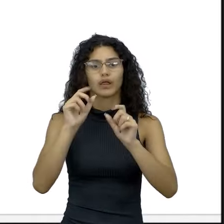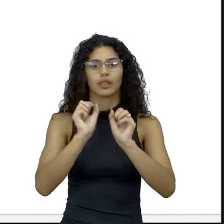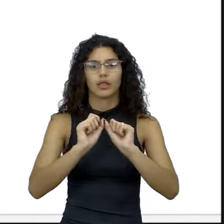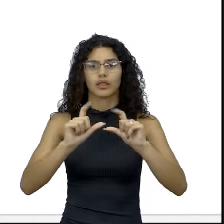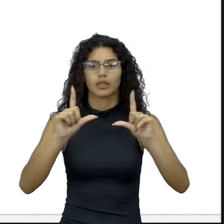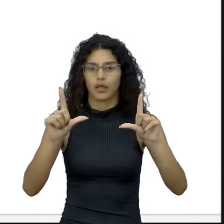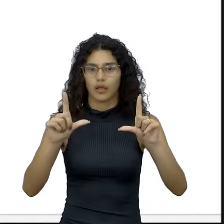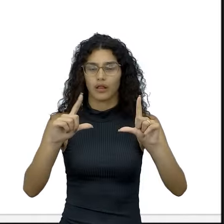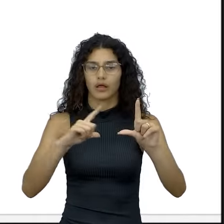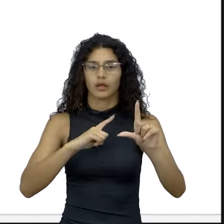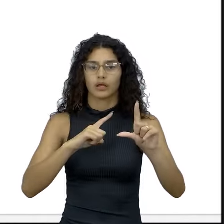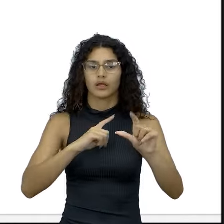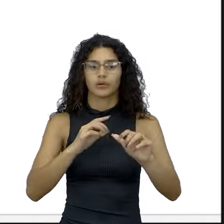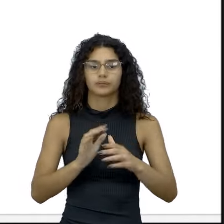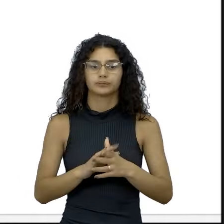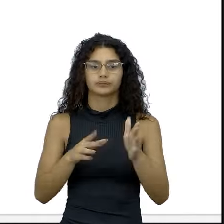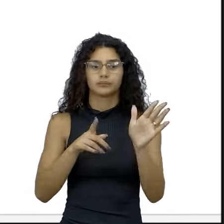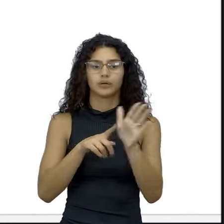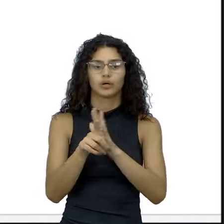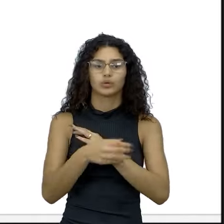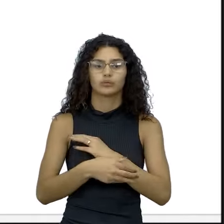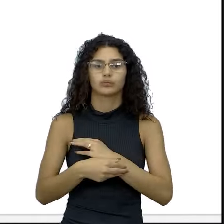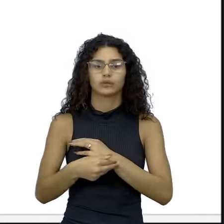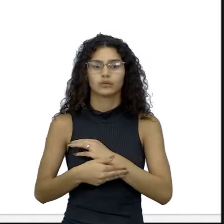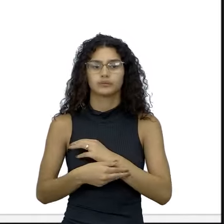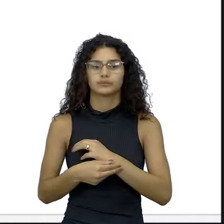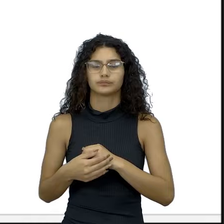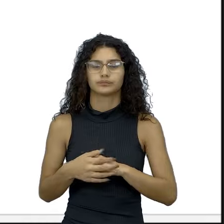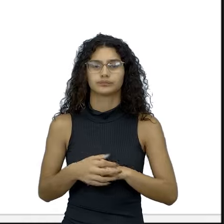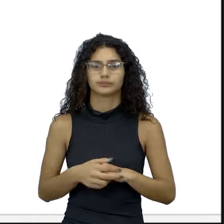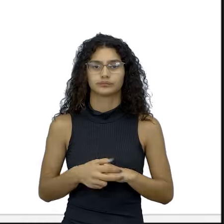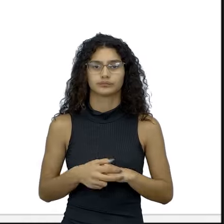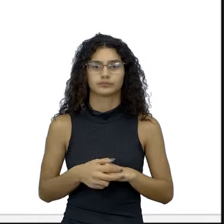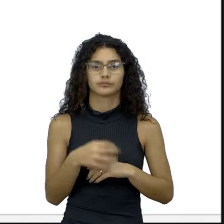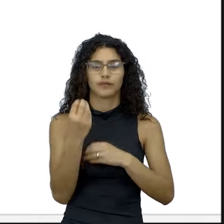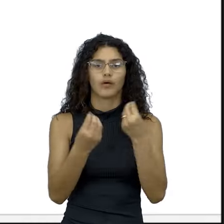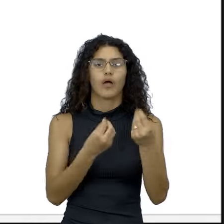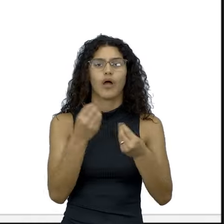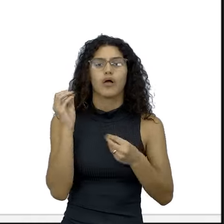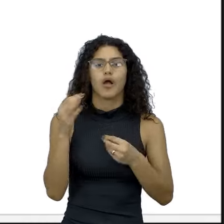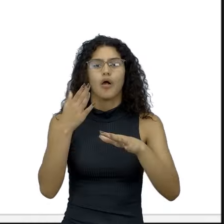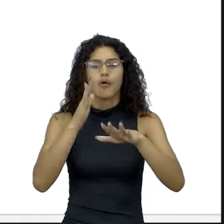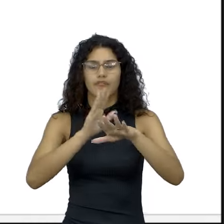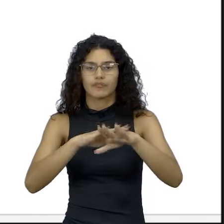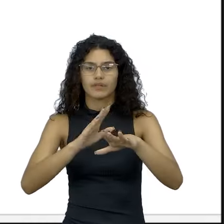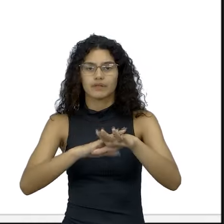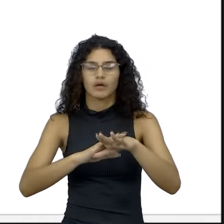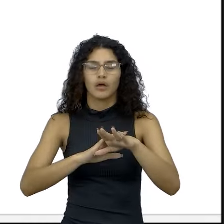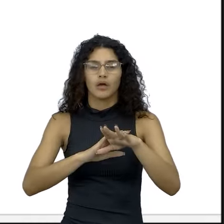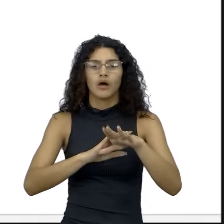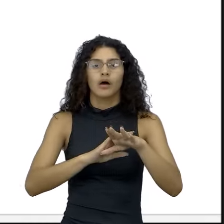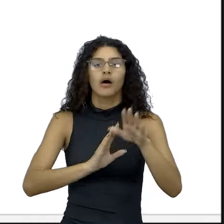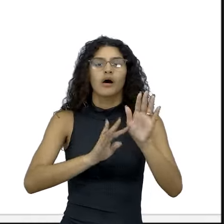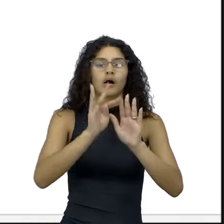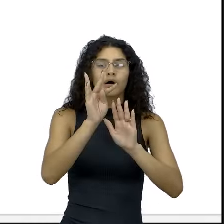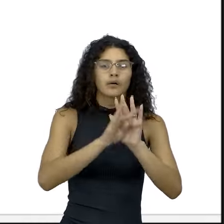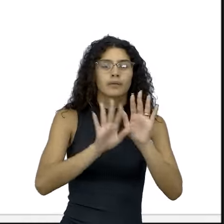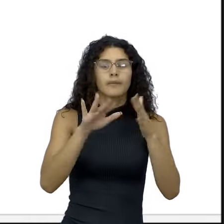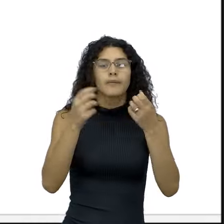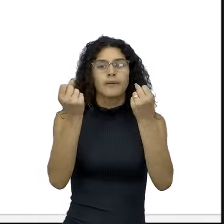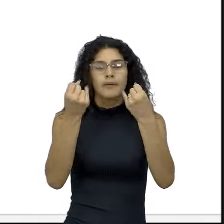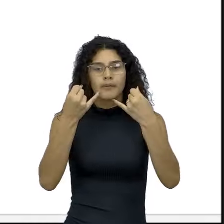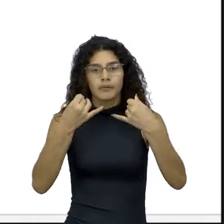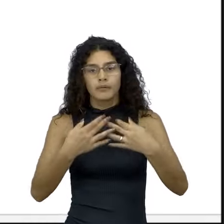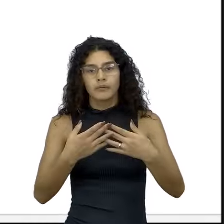né, ele pergunta, né, como será feito, o texto, né, qual é o texto explicativo, qual é